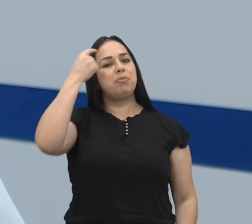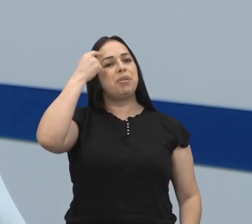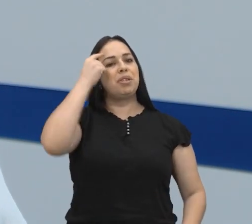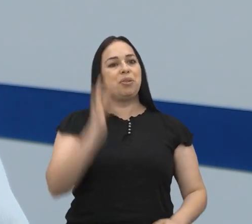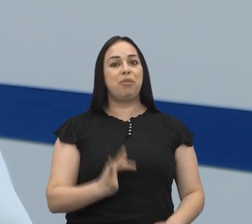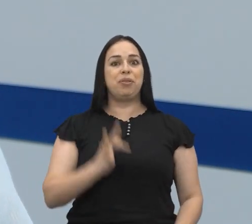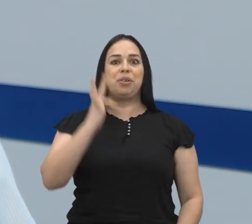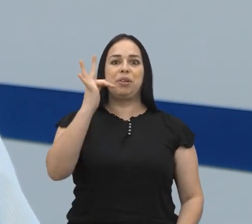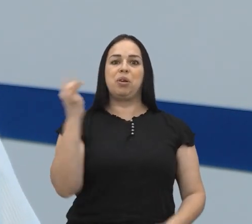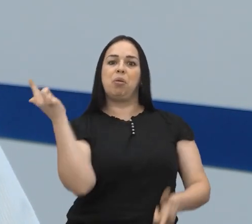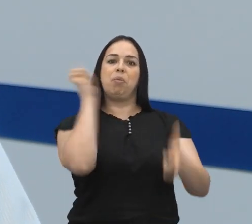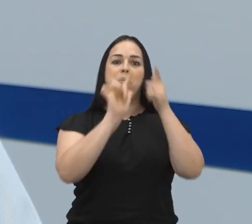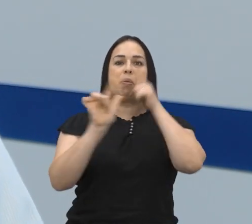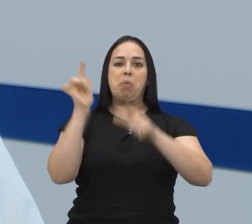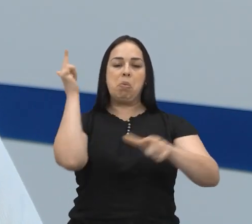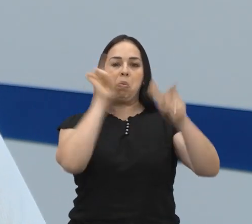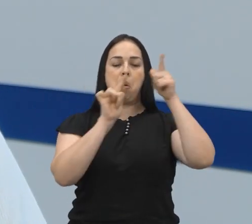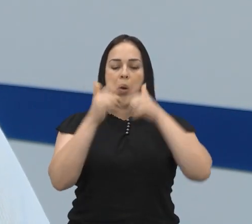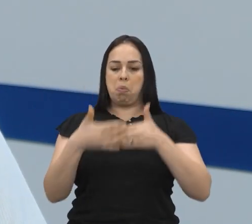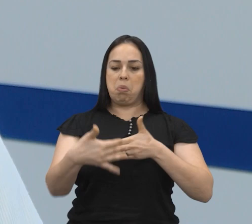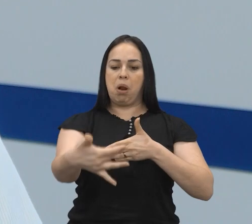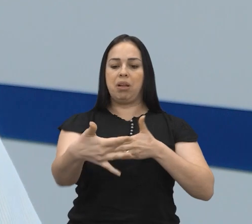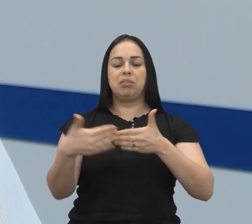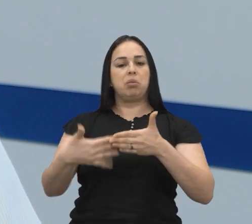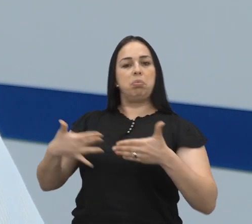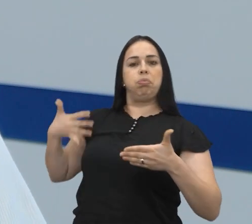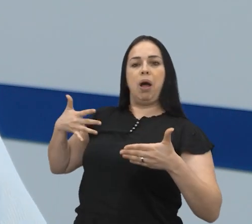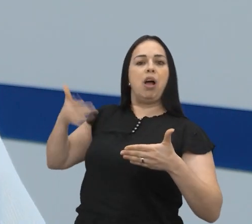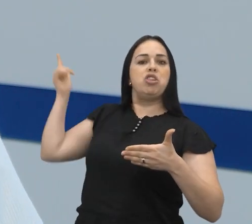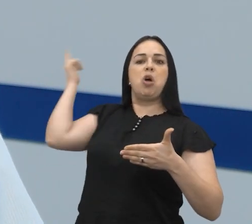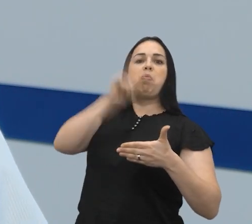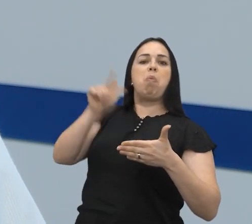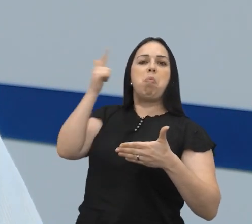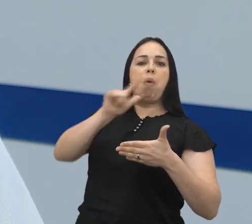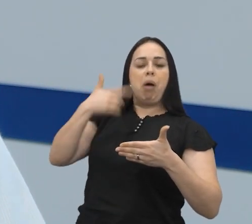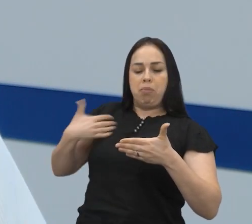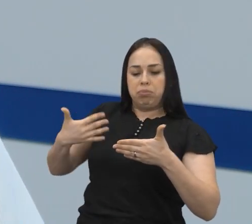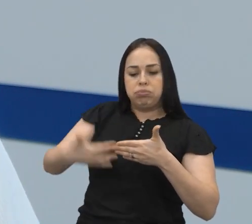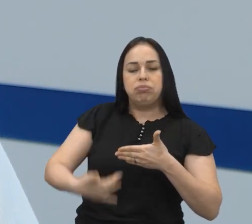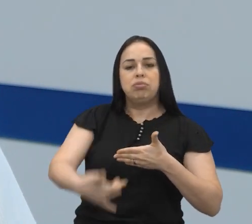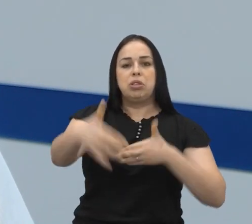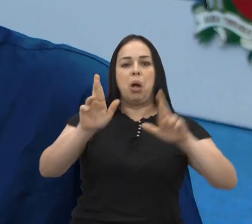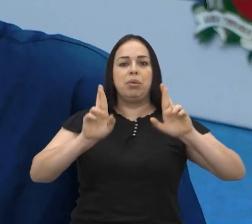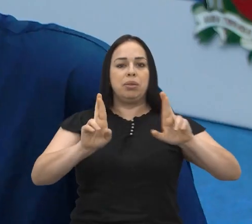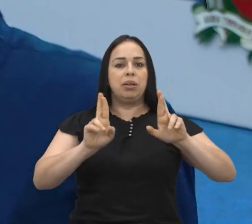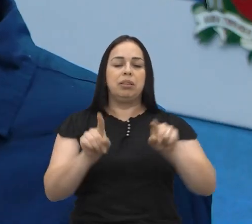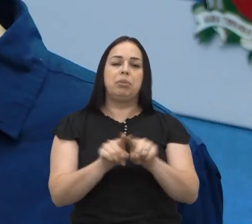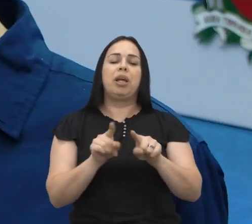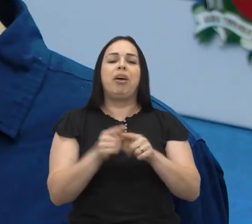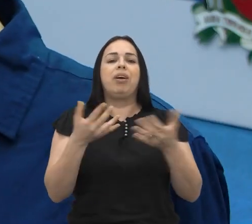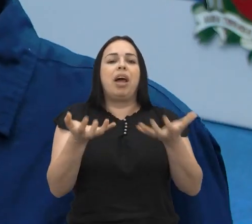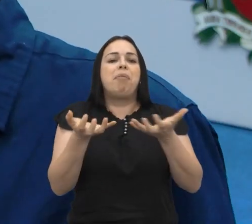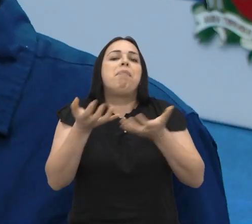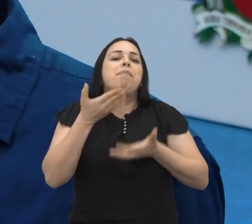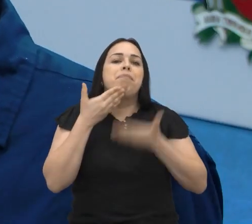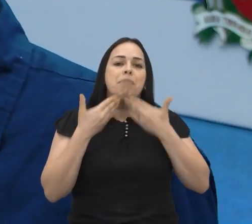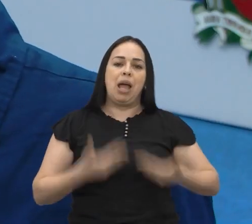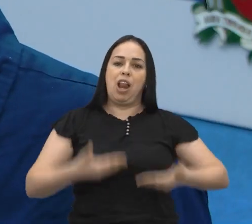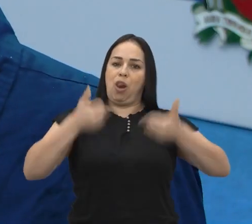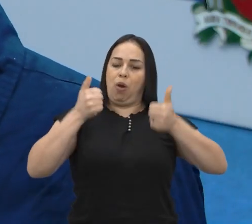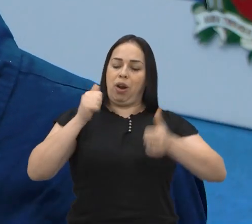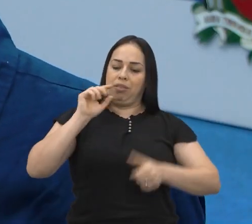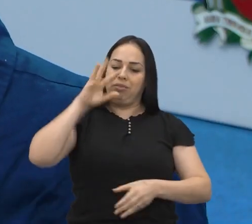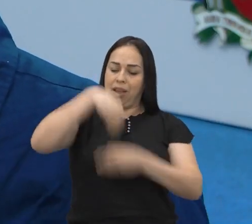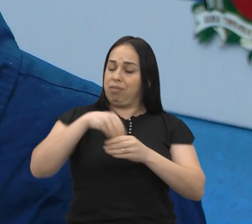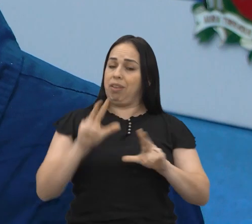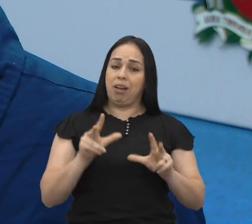gente sempre quer algo melhor acontecendo aqui dentro da Câmara e que a gente participe desse algo melhor. A gente nunca sabe o do futuro, o que